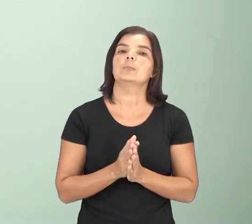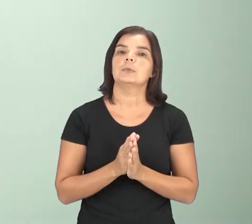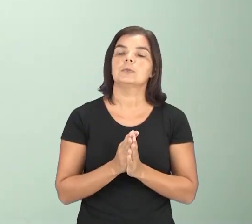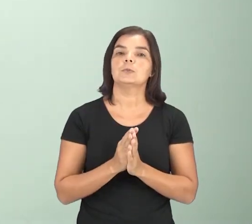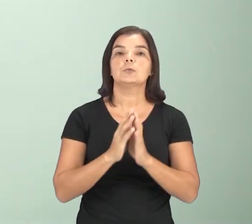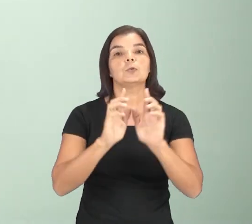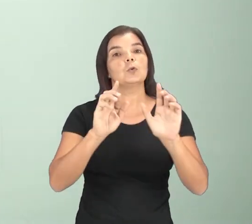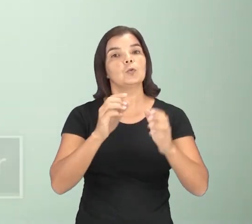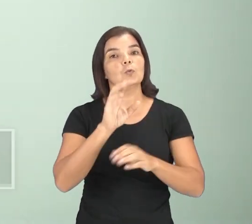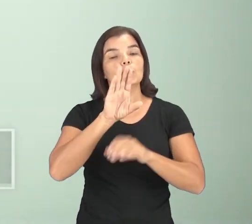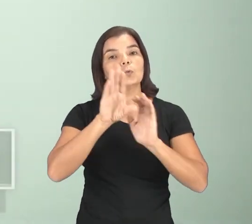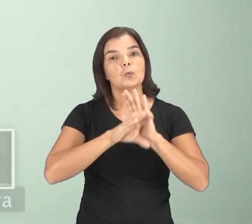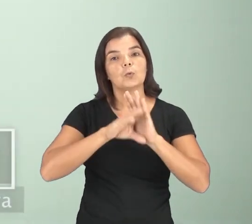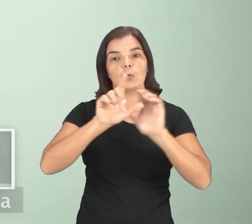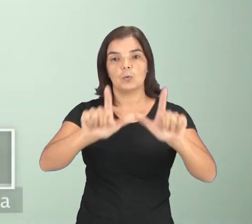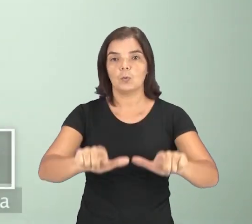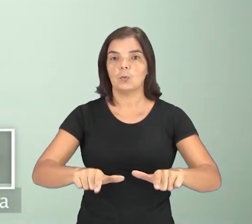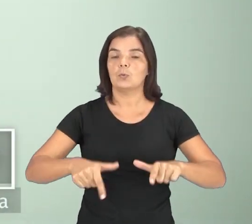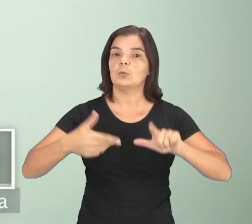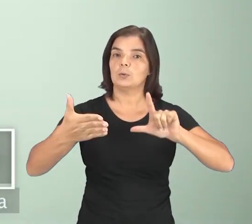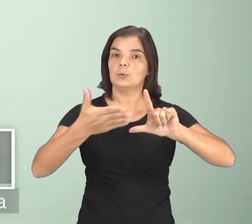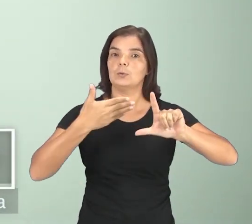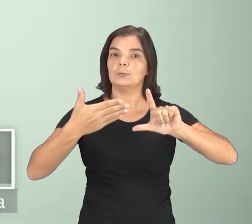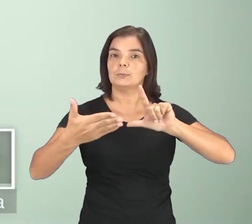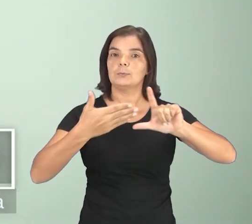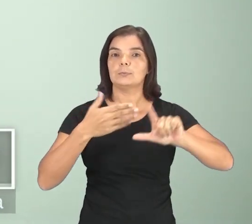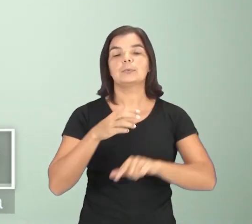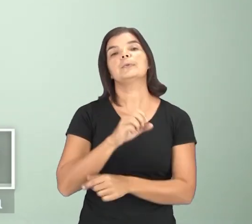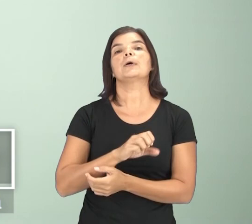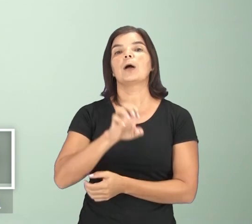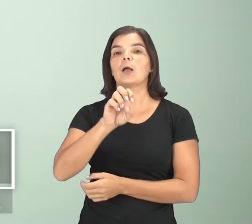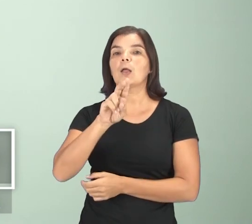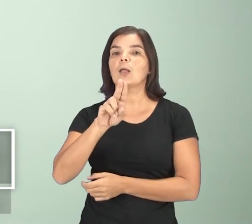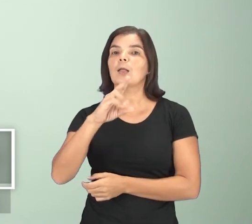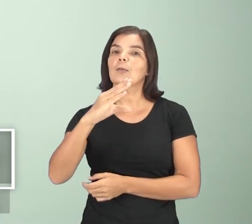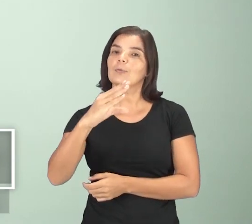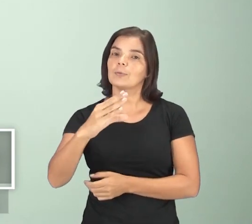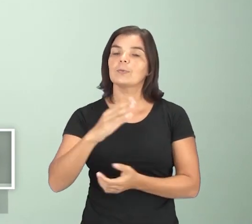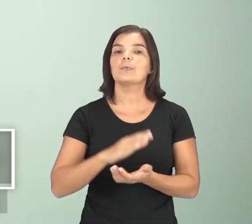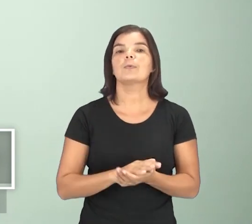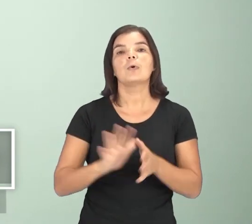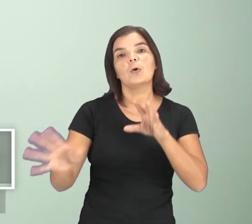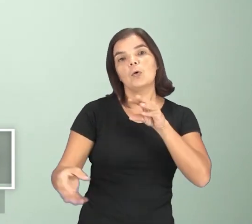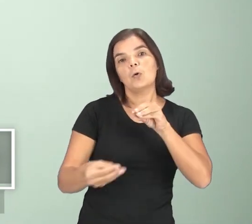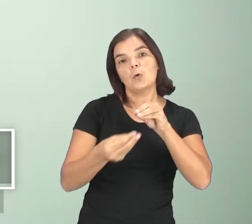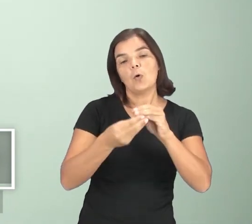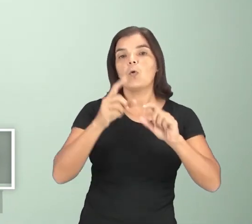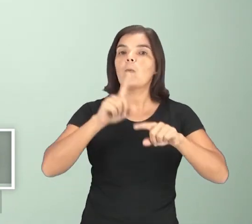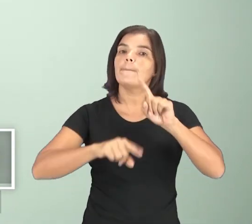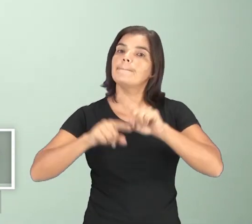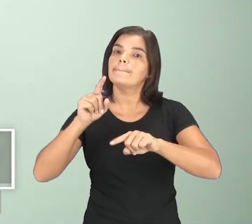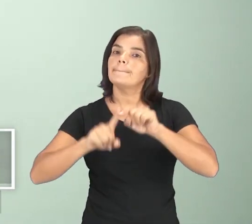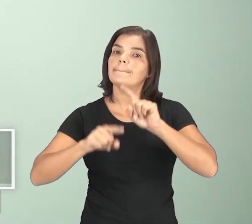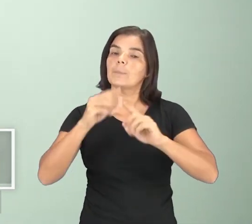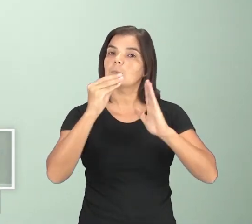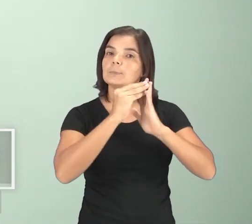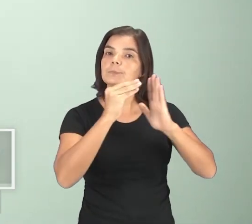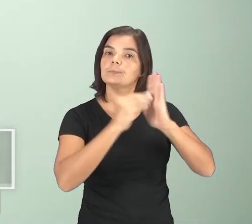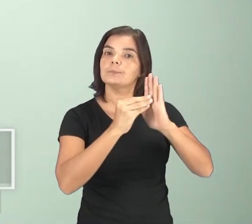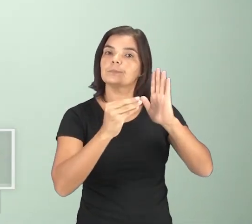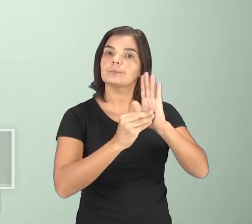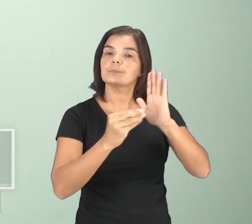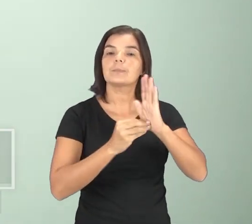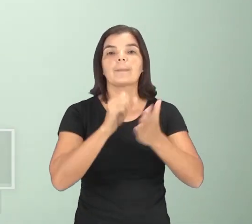demais conteúdos presentes na plataforma Eduque e tem também em anexo ao nosso material uma lista